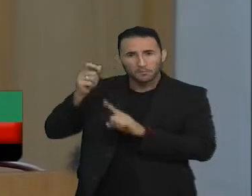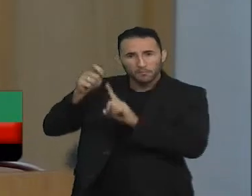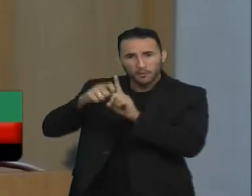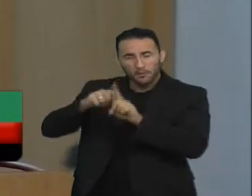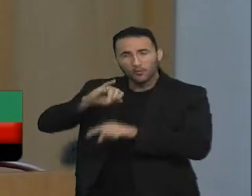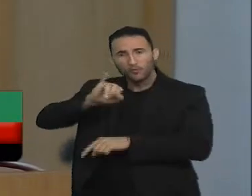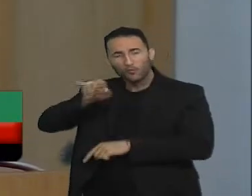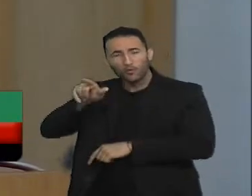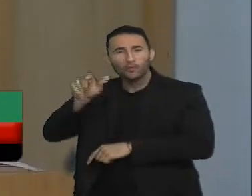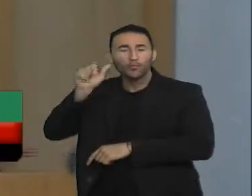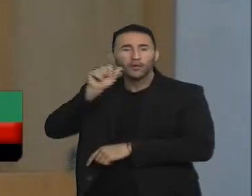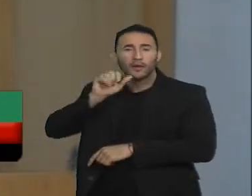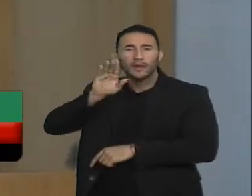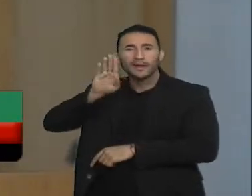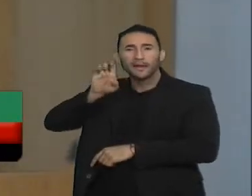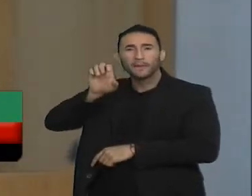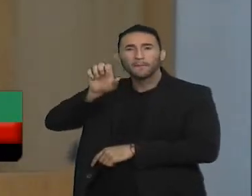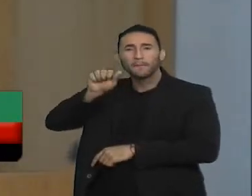Bárbara Vitória